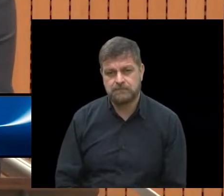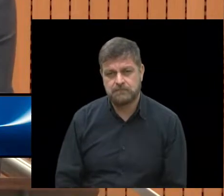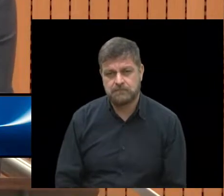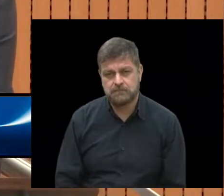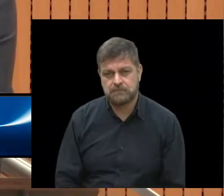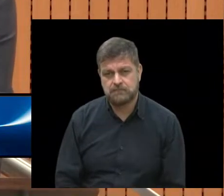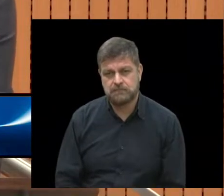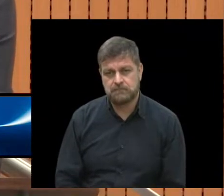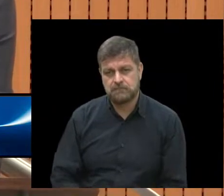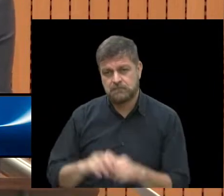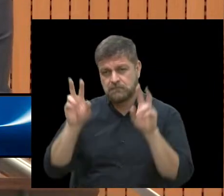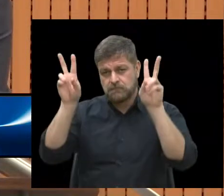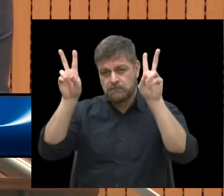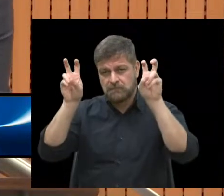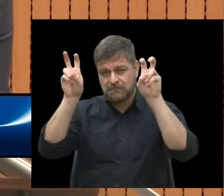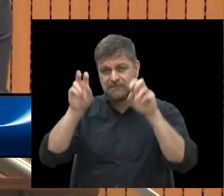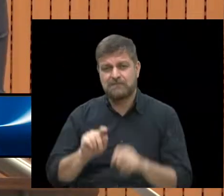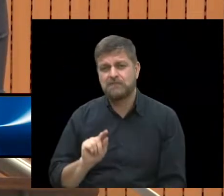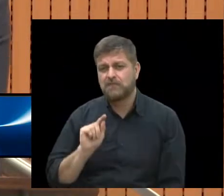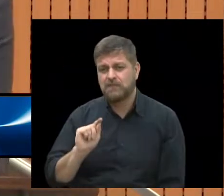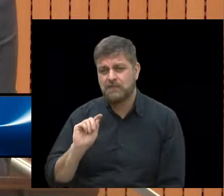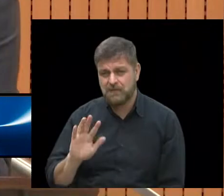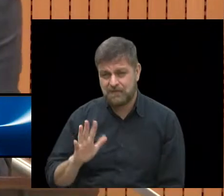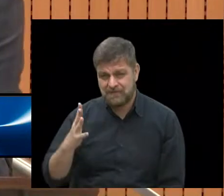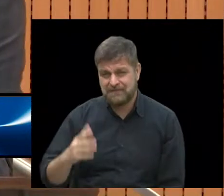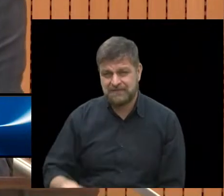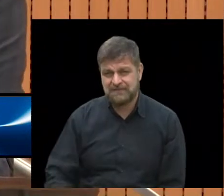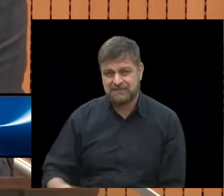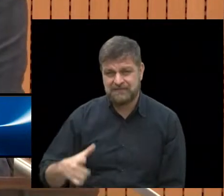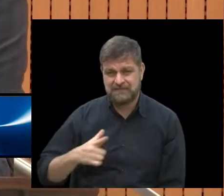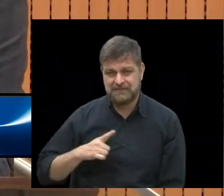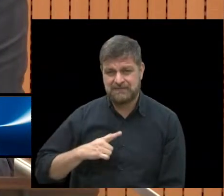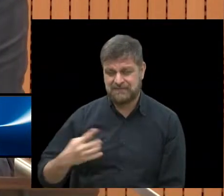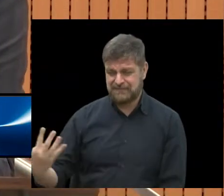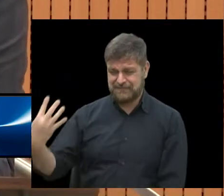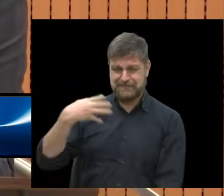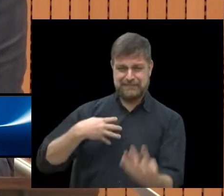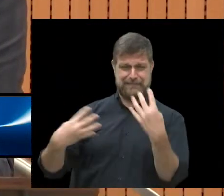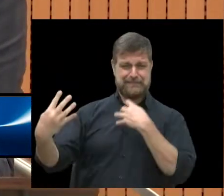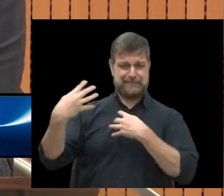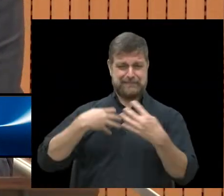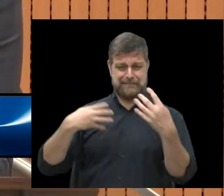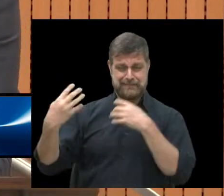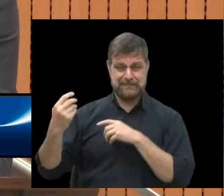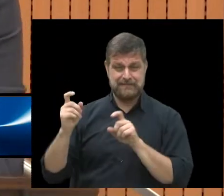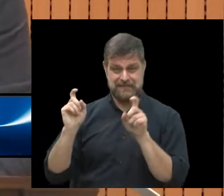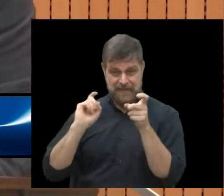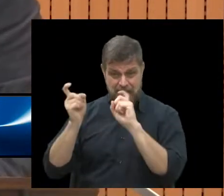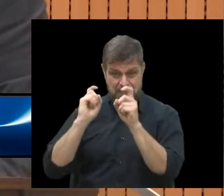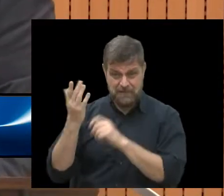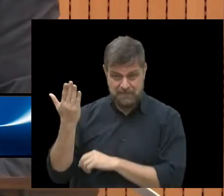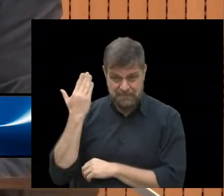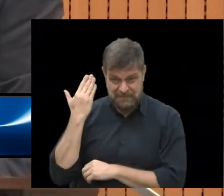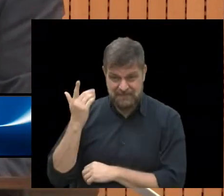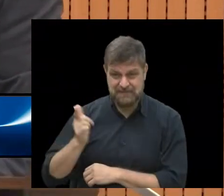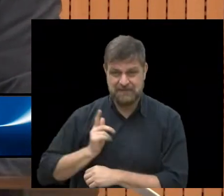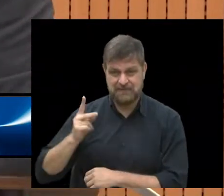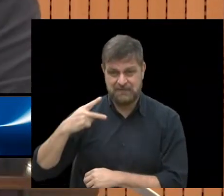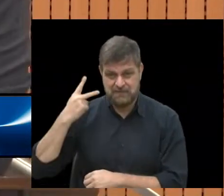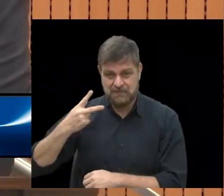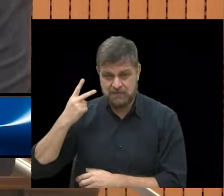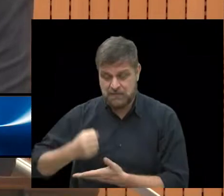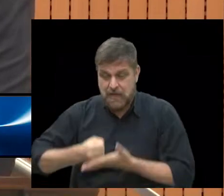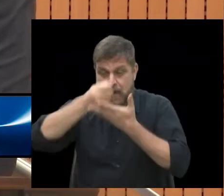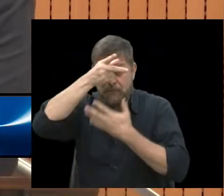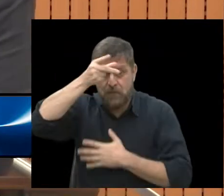falar sobre os ataques que sofri na última sessão por vereadores da